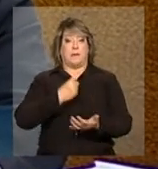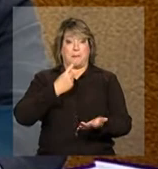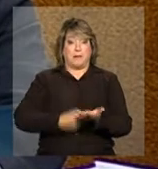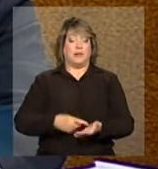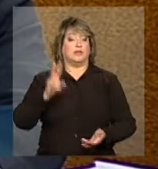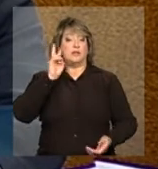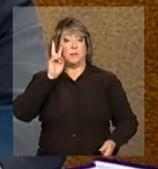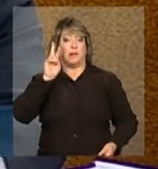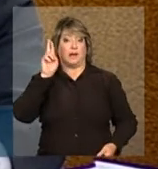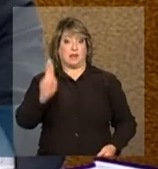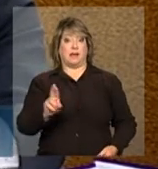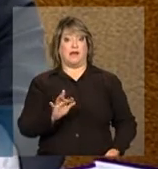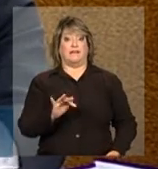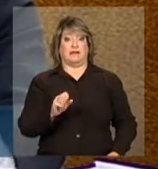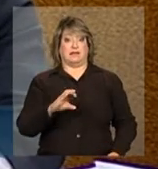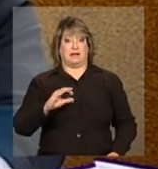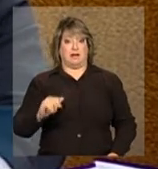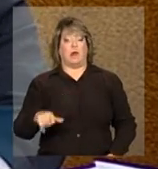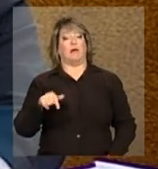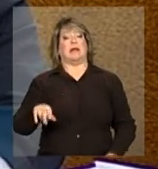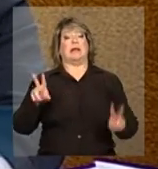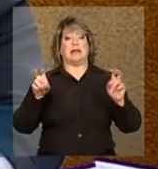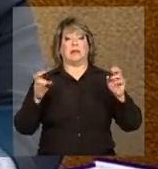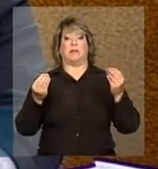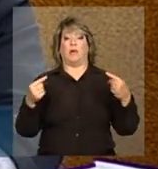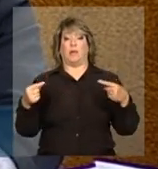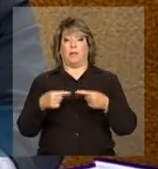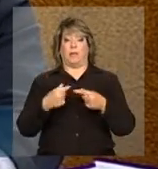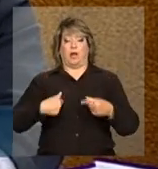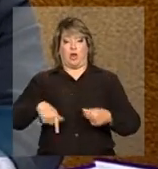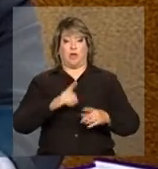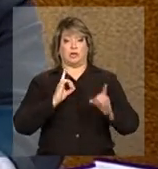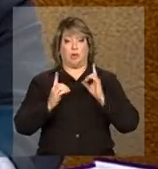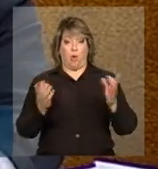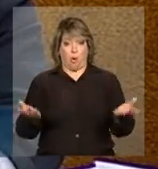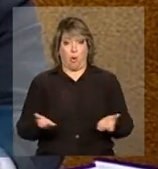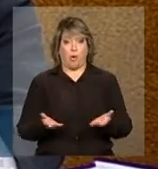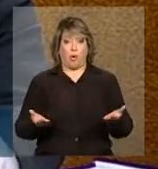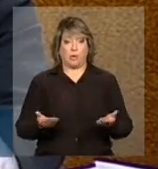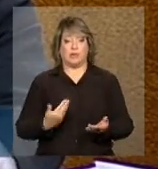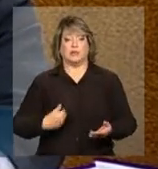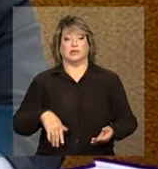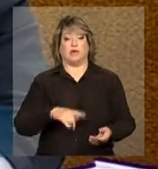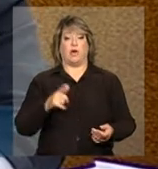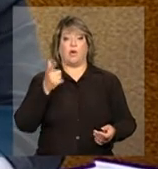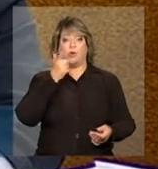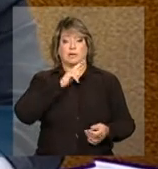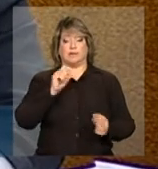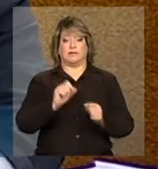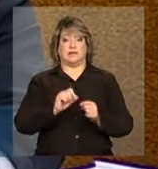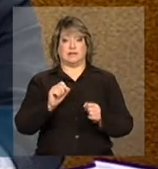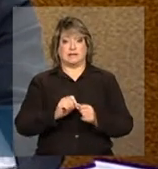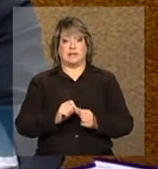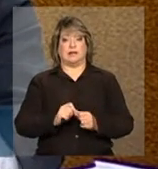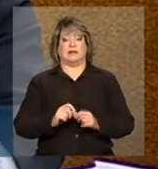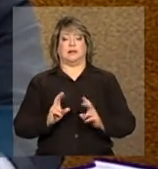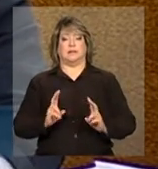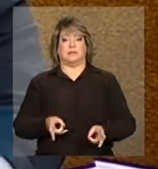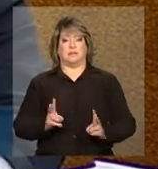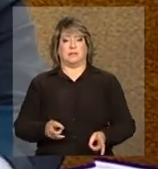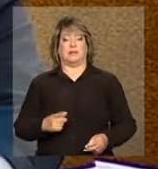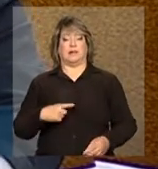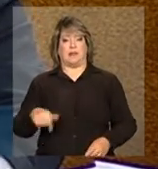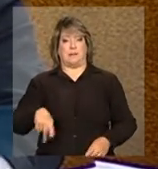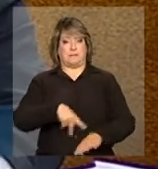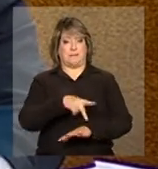da responsabilidade fiscal, um tema que tem bastante a ver com a nossa discussão de hoje, para que a gente consiga manter a estabilidade econômica e o país